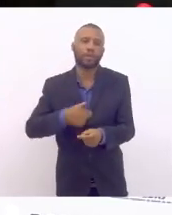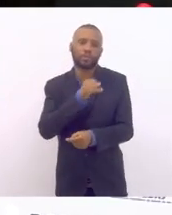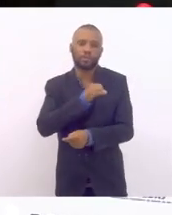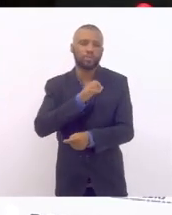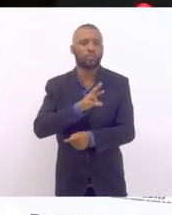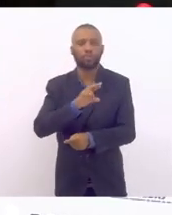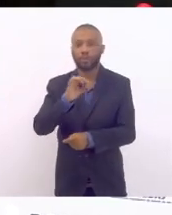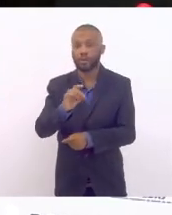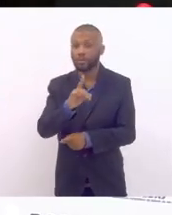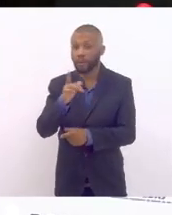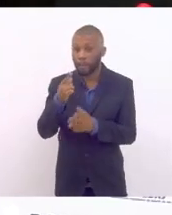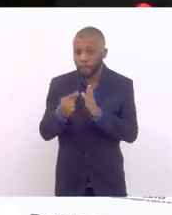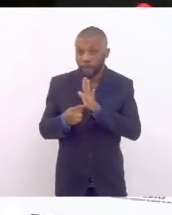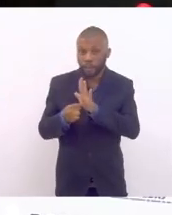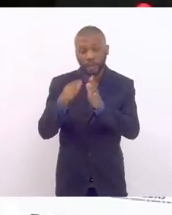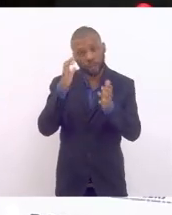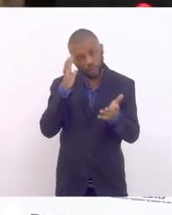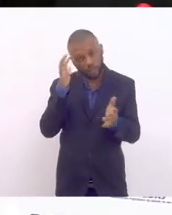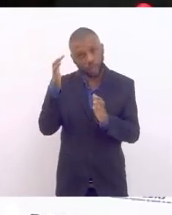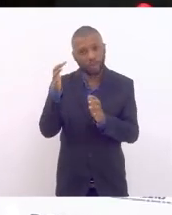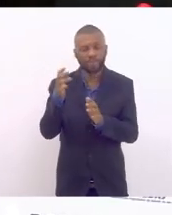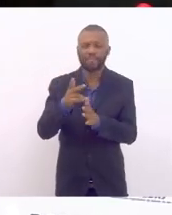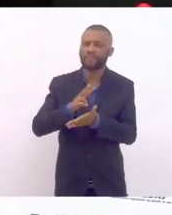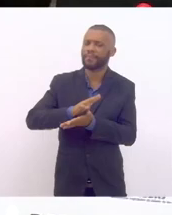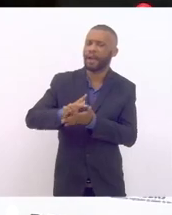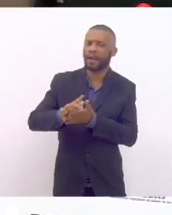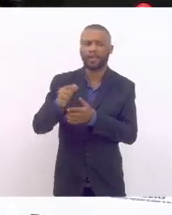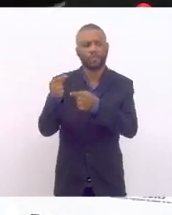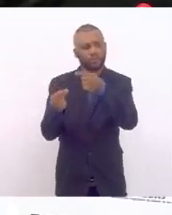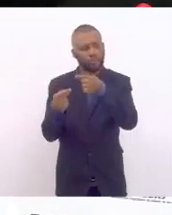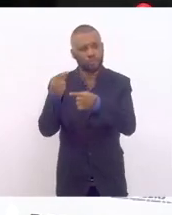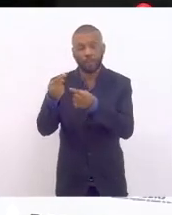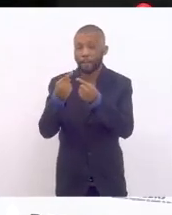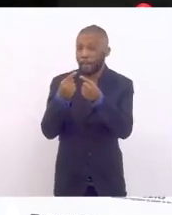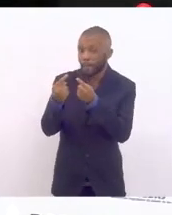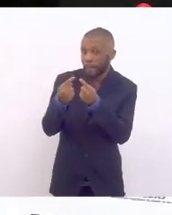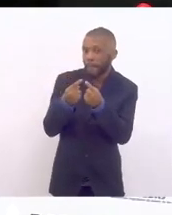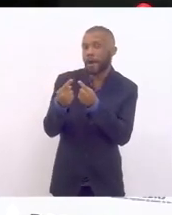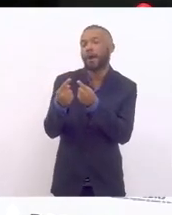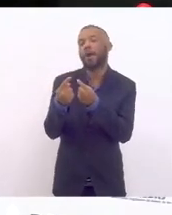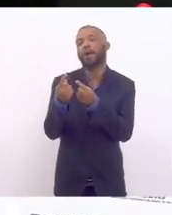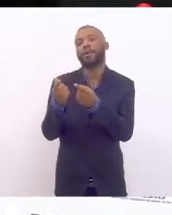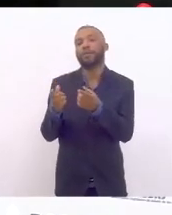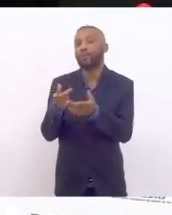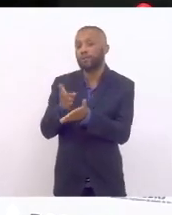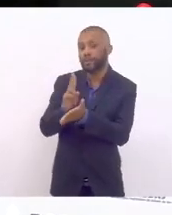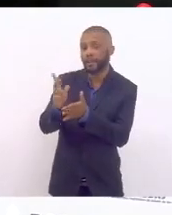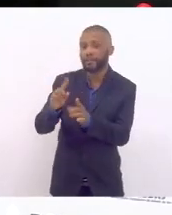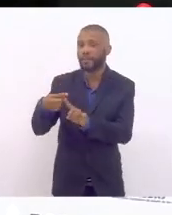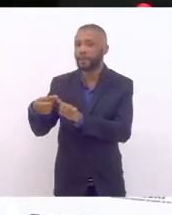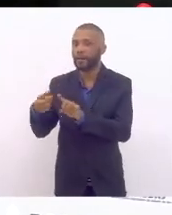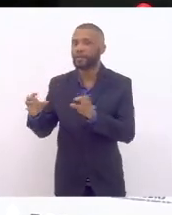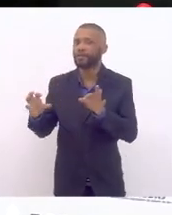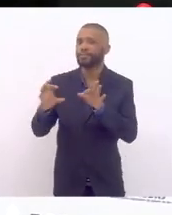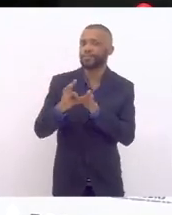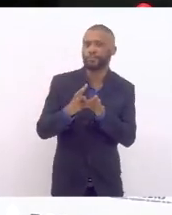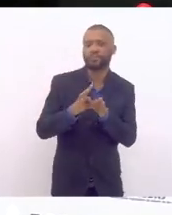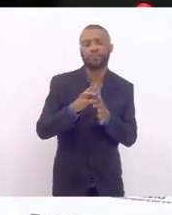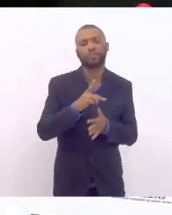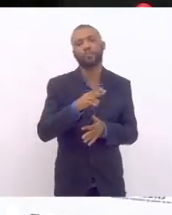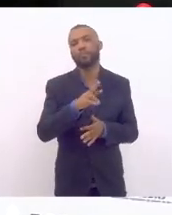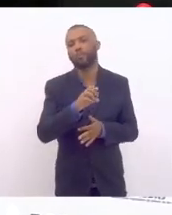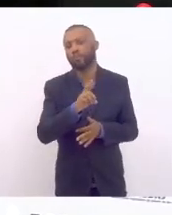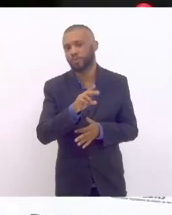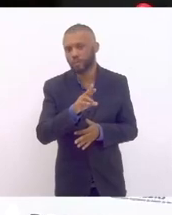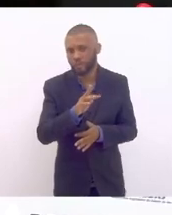das soluções é quantas discussões que a gente fez aqui dialogando Universidade Que setor produtivo e gerou projetos de leis que a gente vê